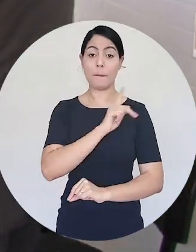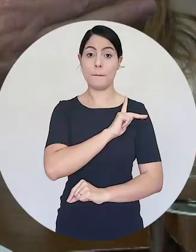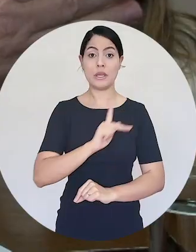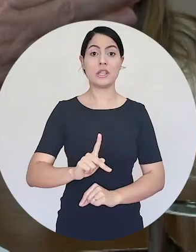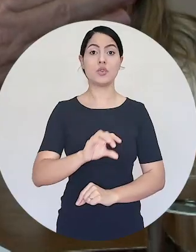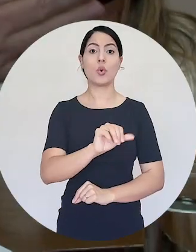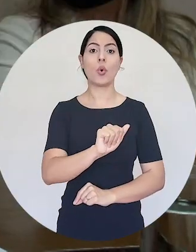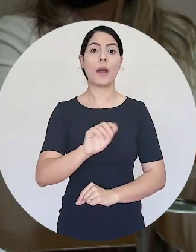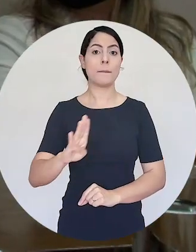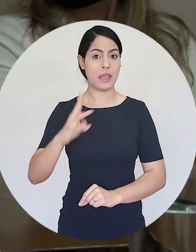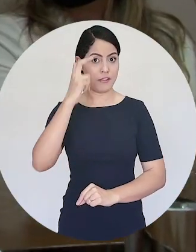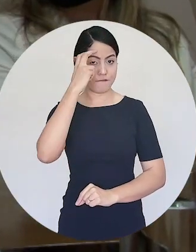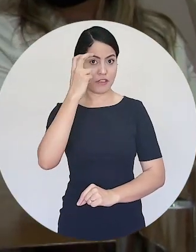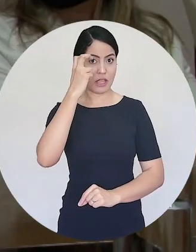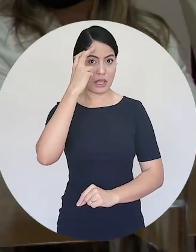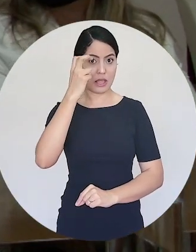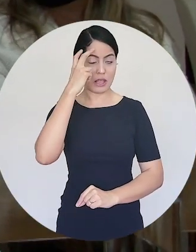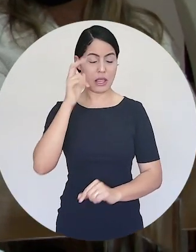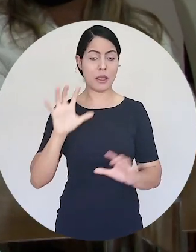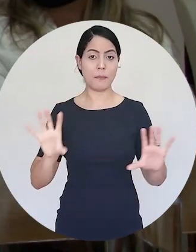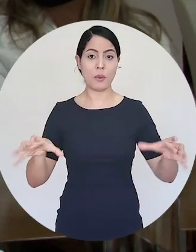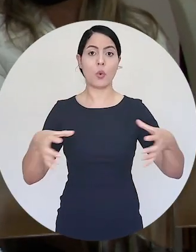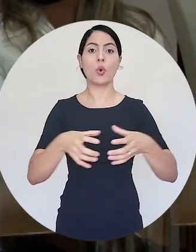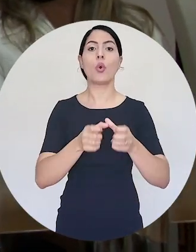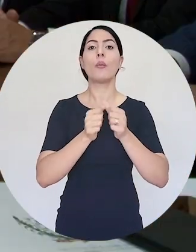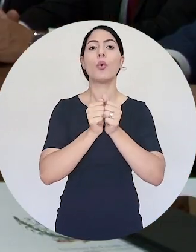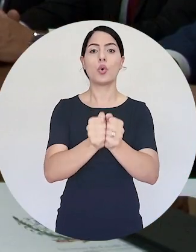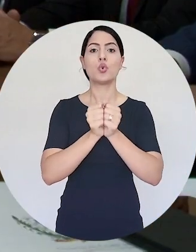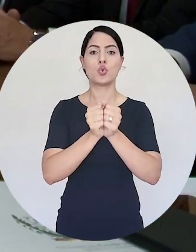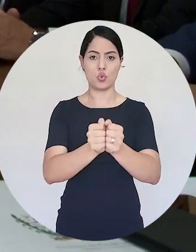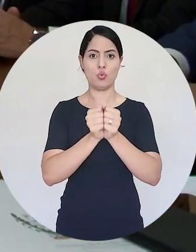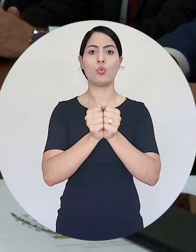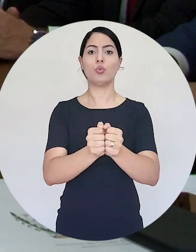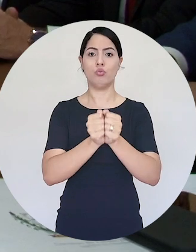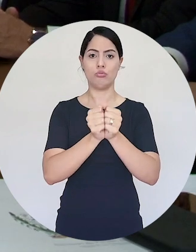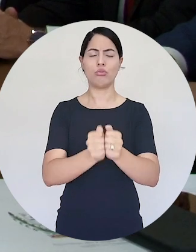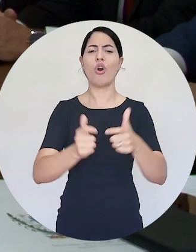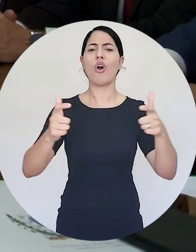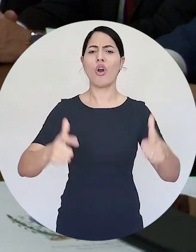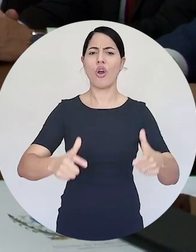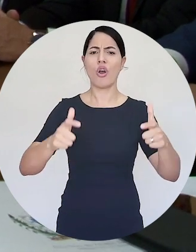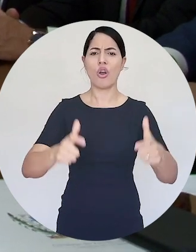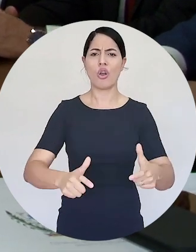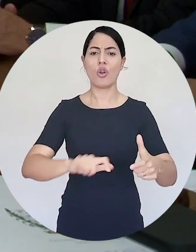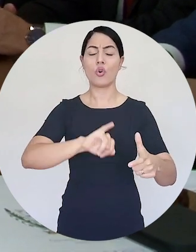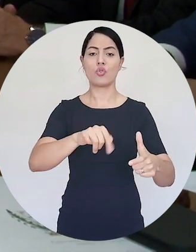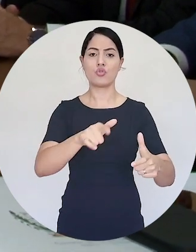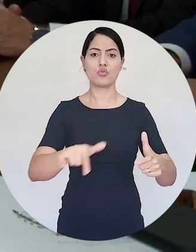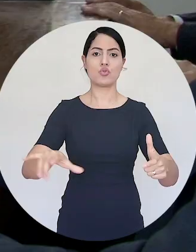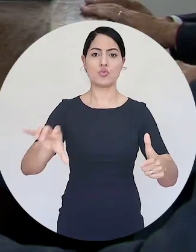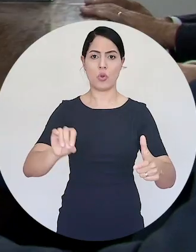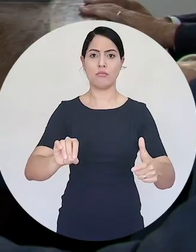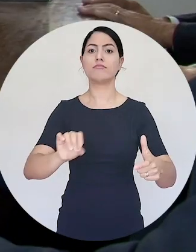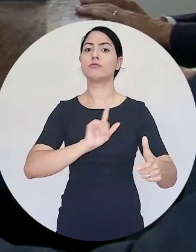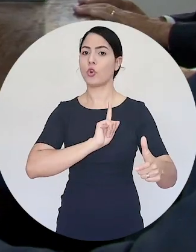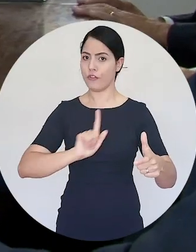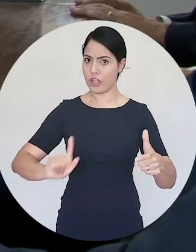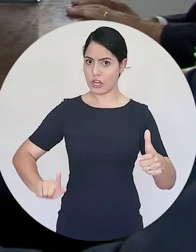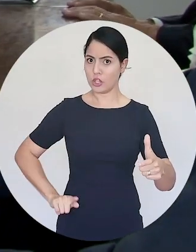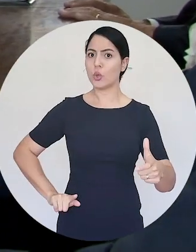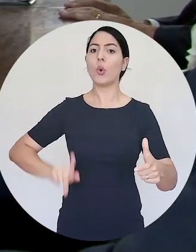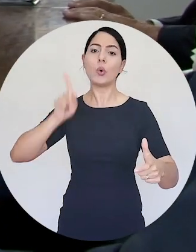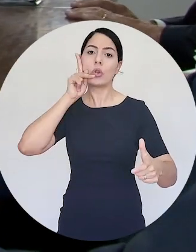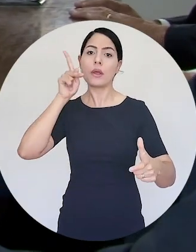OAB se reuniu com o governador da Paraíba, João Azevedo, e autoridades de segurança e justiça do estado para